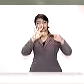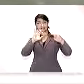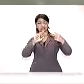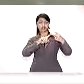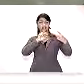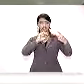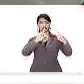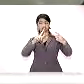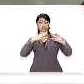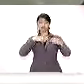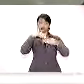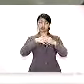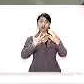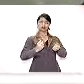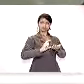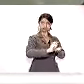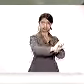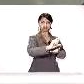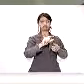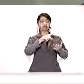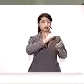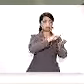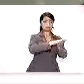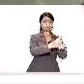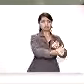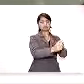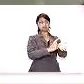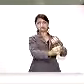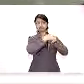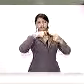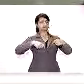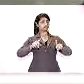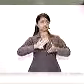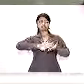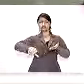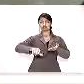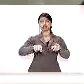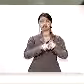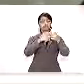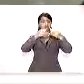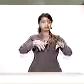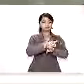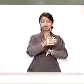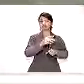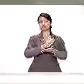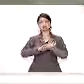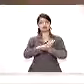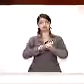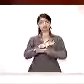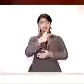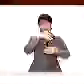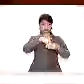provimento reforma a decisão Afasta a condenação de rescimento sem prejuízo das recomendações